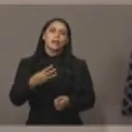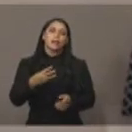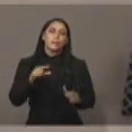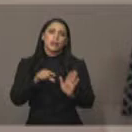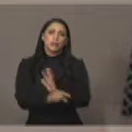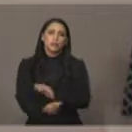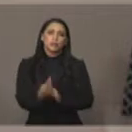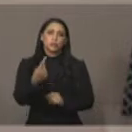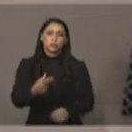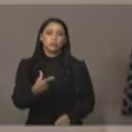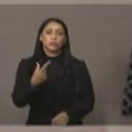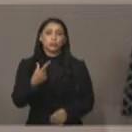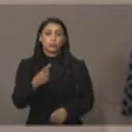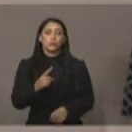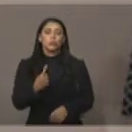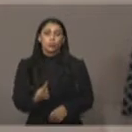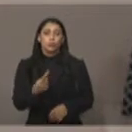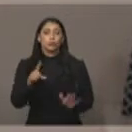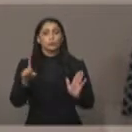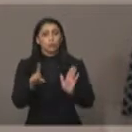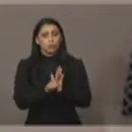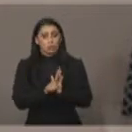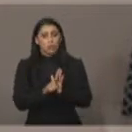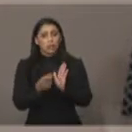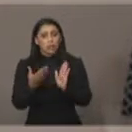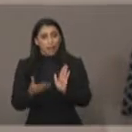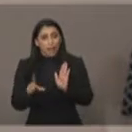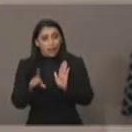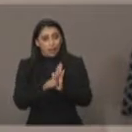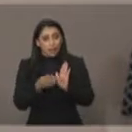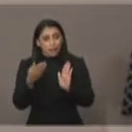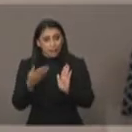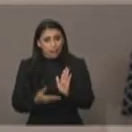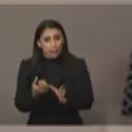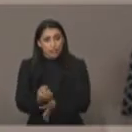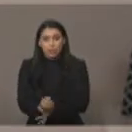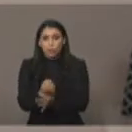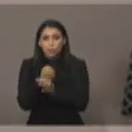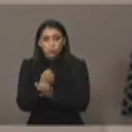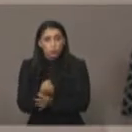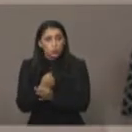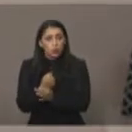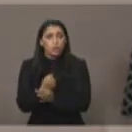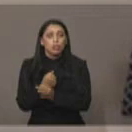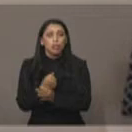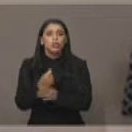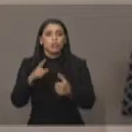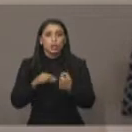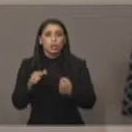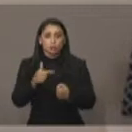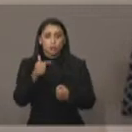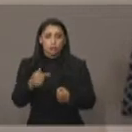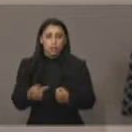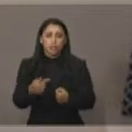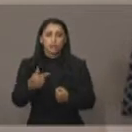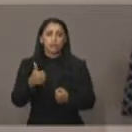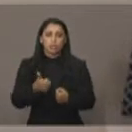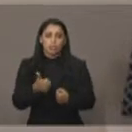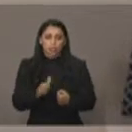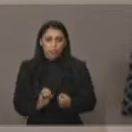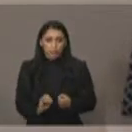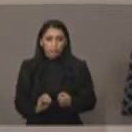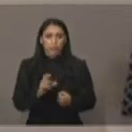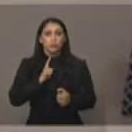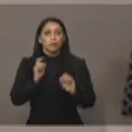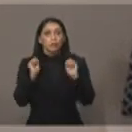Lei 9.883, de 99. Tal lei, excelência, assegura, de modo expresso, em seus artigos 7º e 10º, a